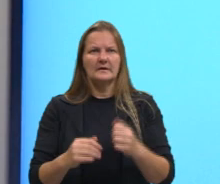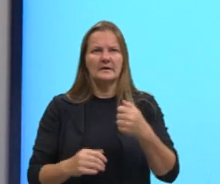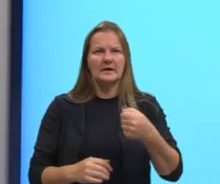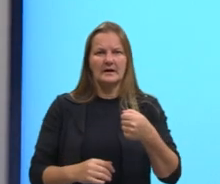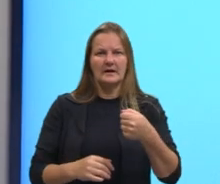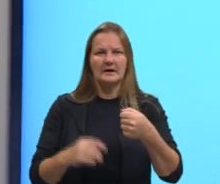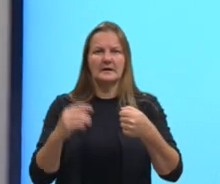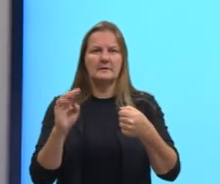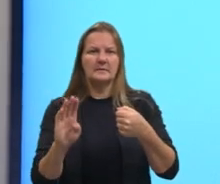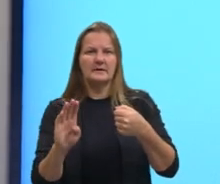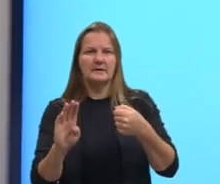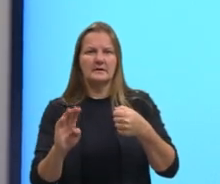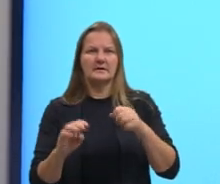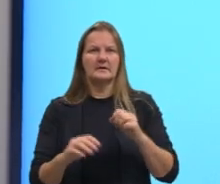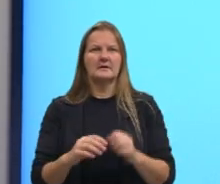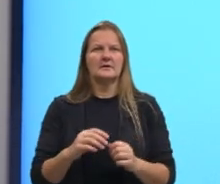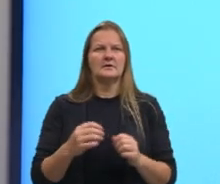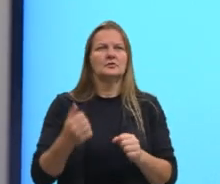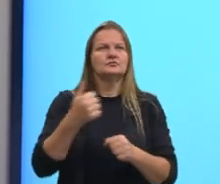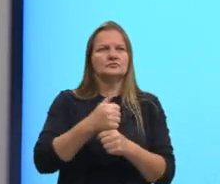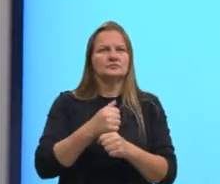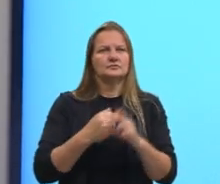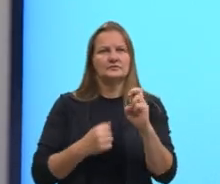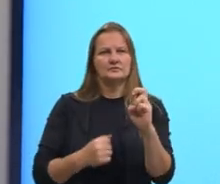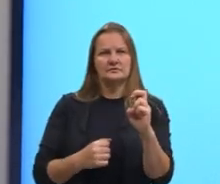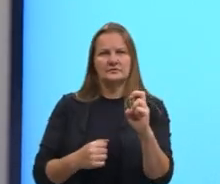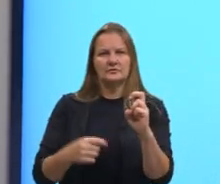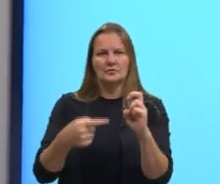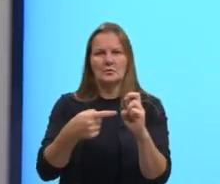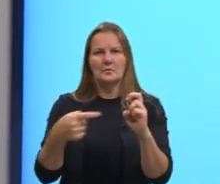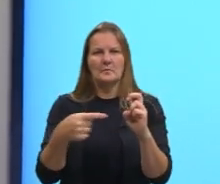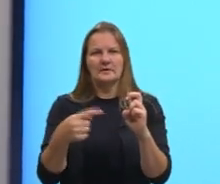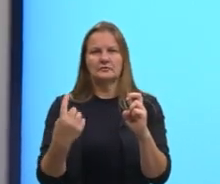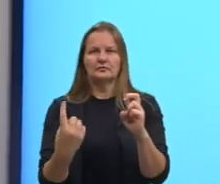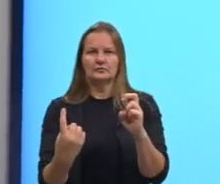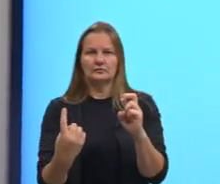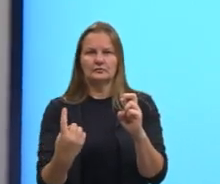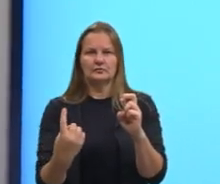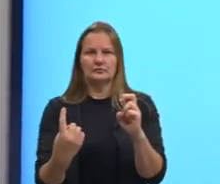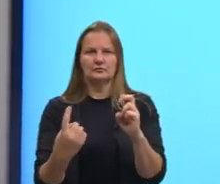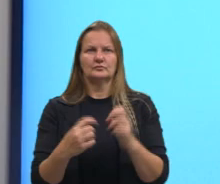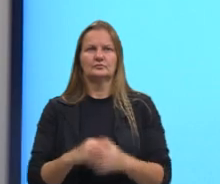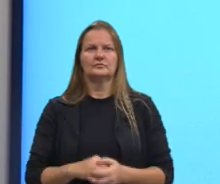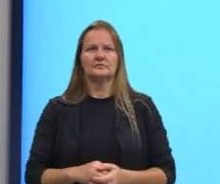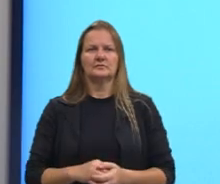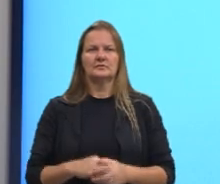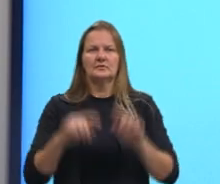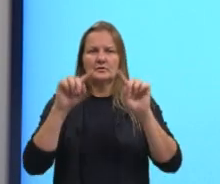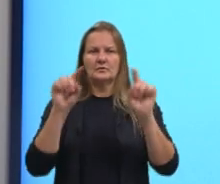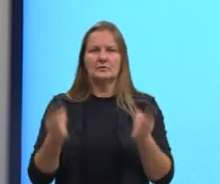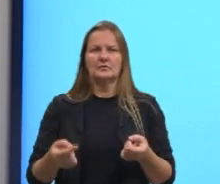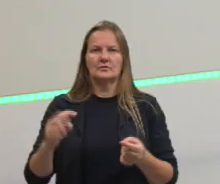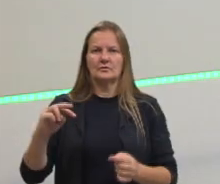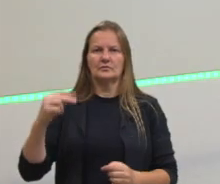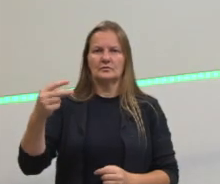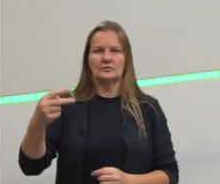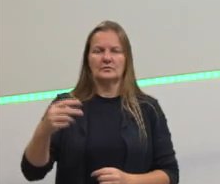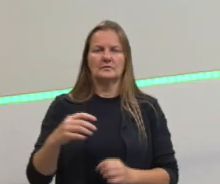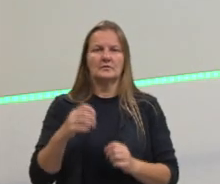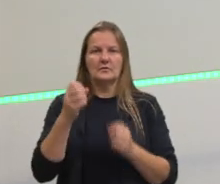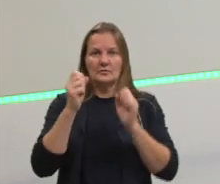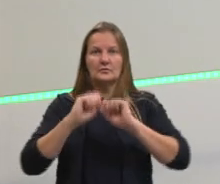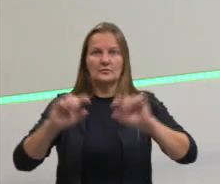e b eu voltei então respectivamente cinco e 1 é que vai ficar 5 - 1 e no próximo